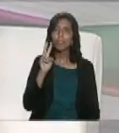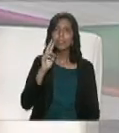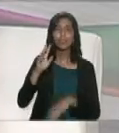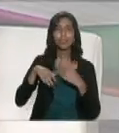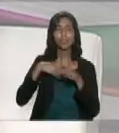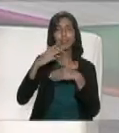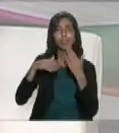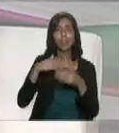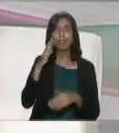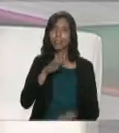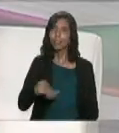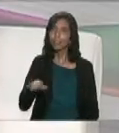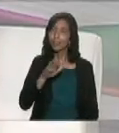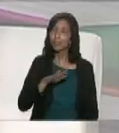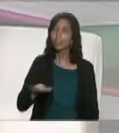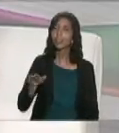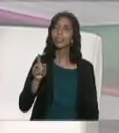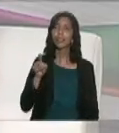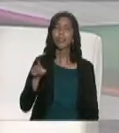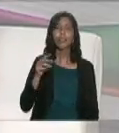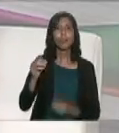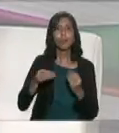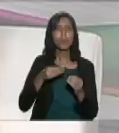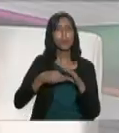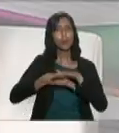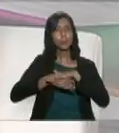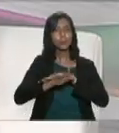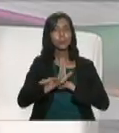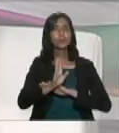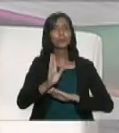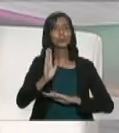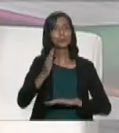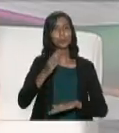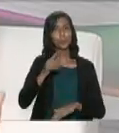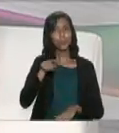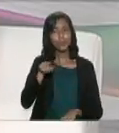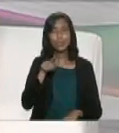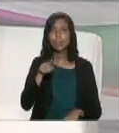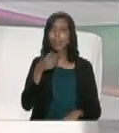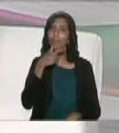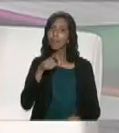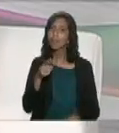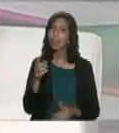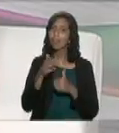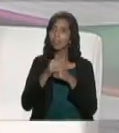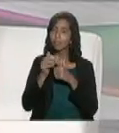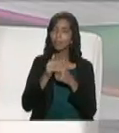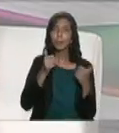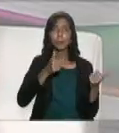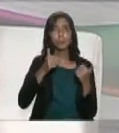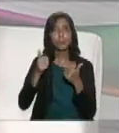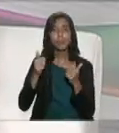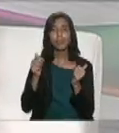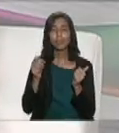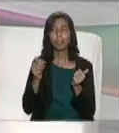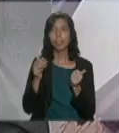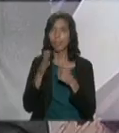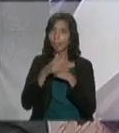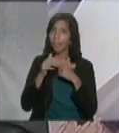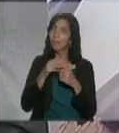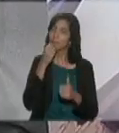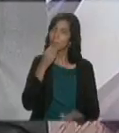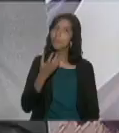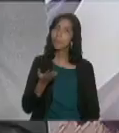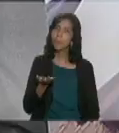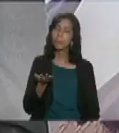vai passando, as crianças vão se acostumando com você e vão te dando esse retorno de afeto. Receber carinho é sempre